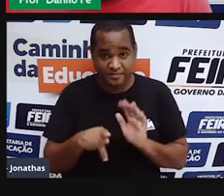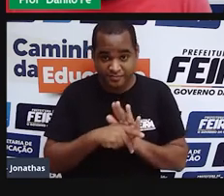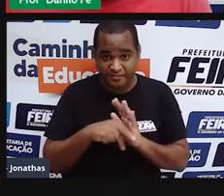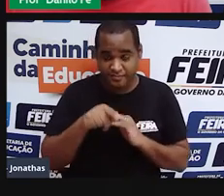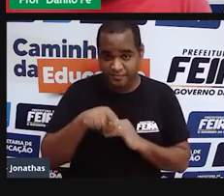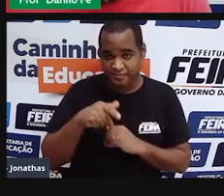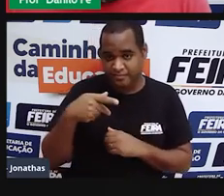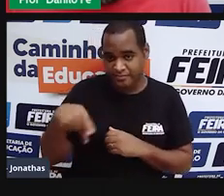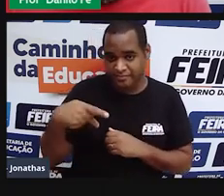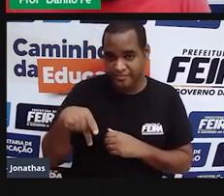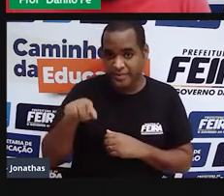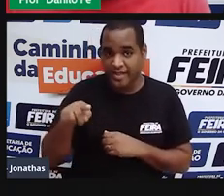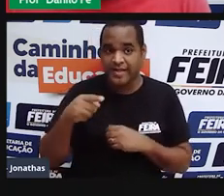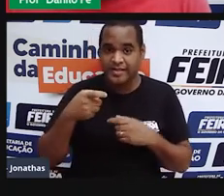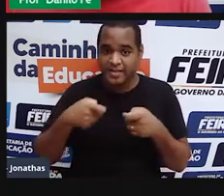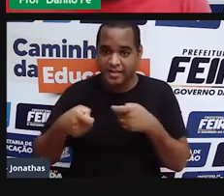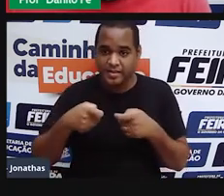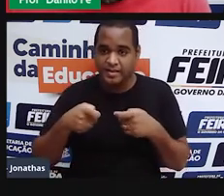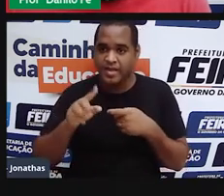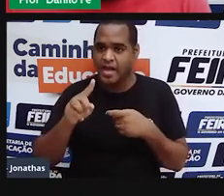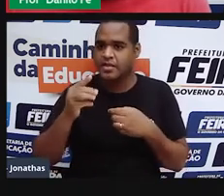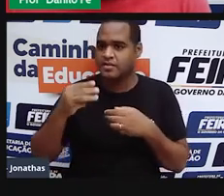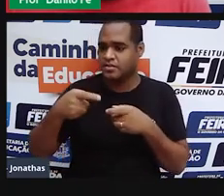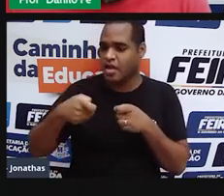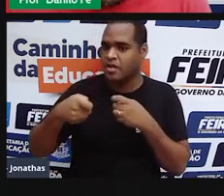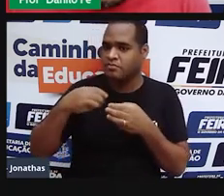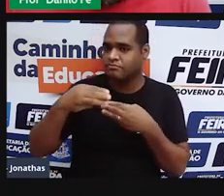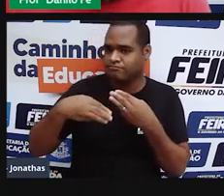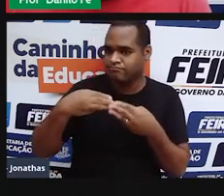paraguaio é uma guerra do Paraguai